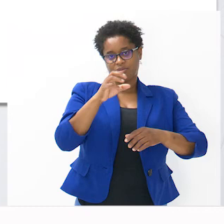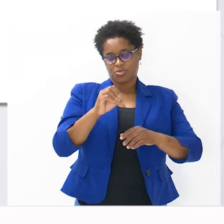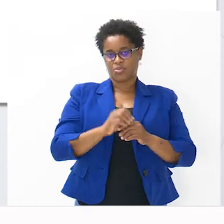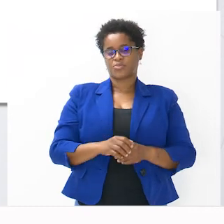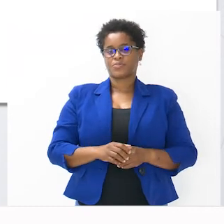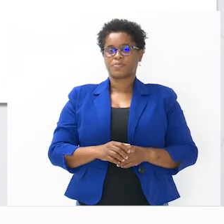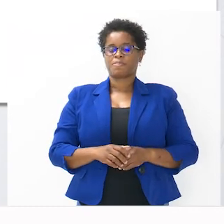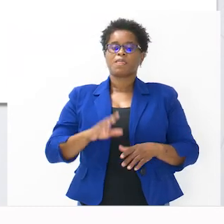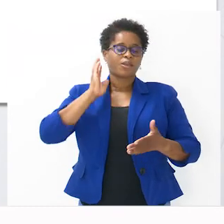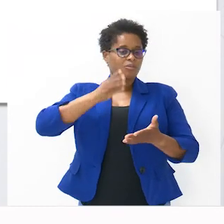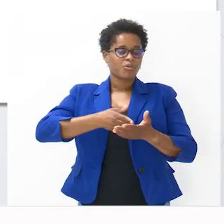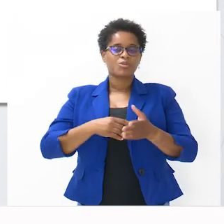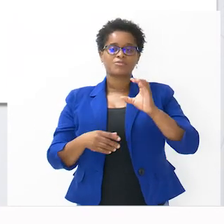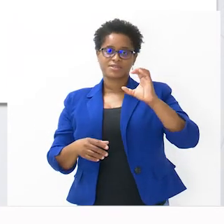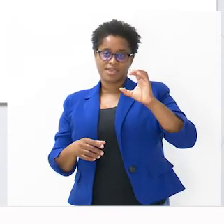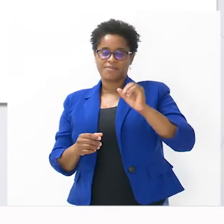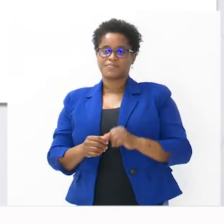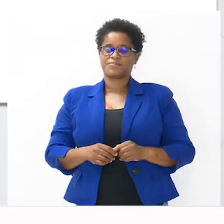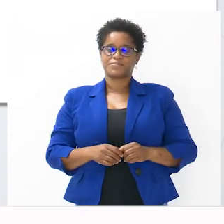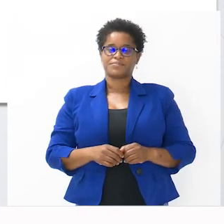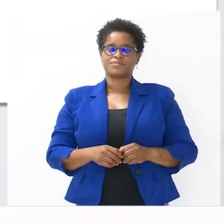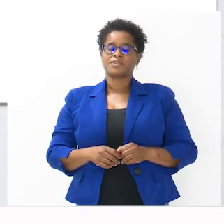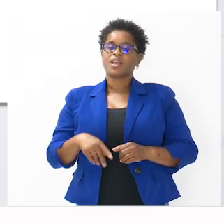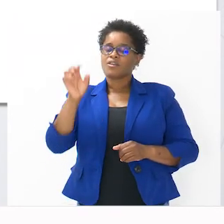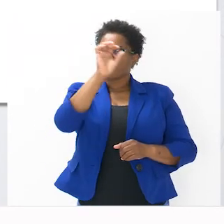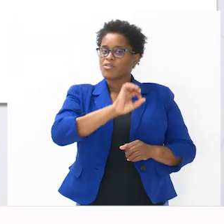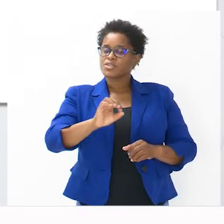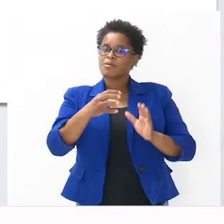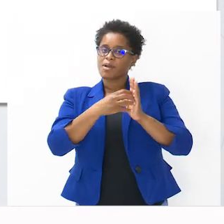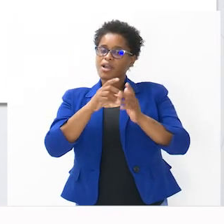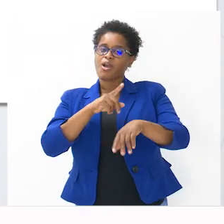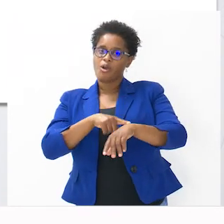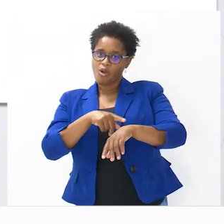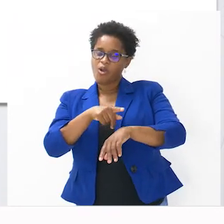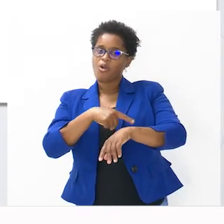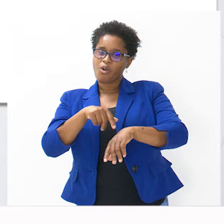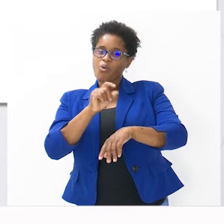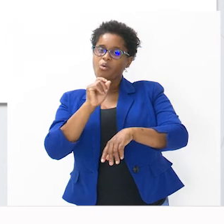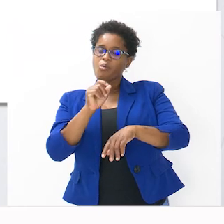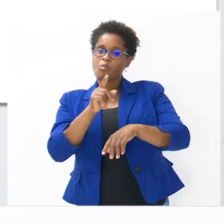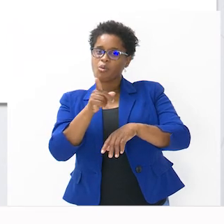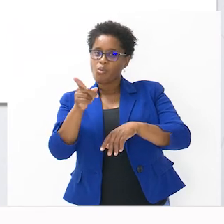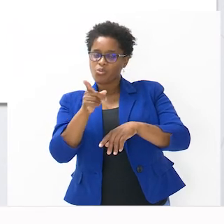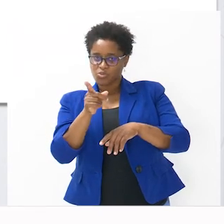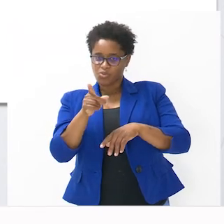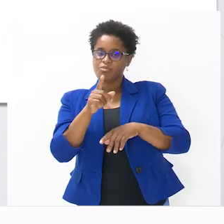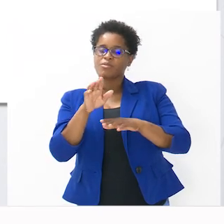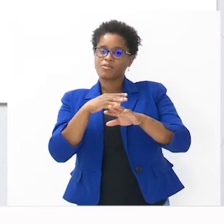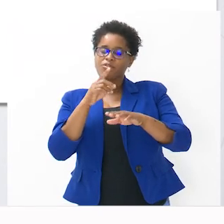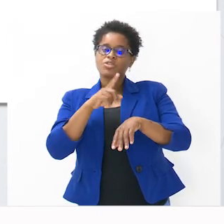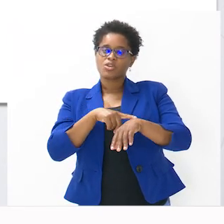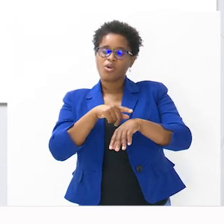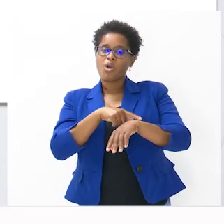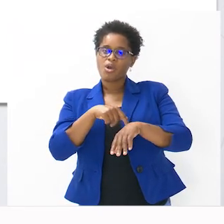por último, a linha C, não é? Vão marcar horas, ou seja, os ponteiros vão marcar horas